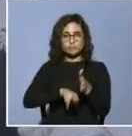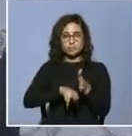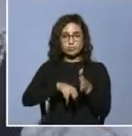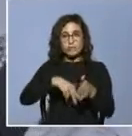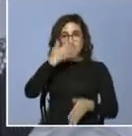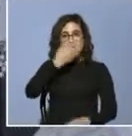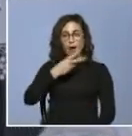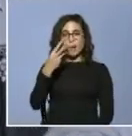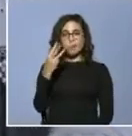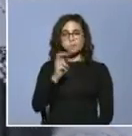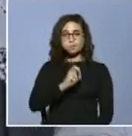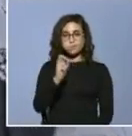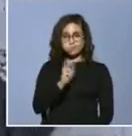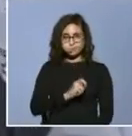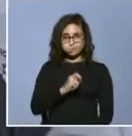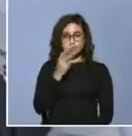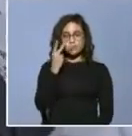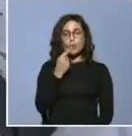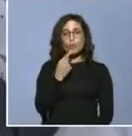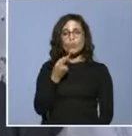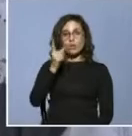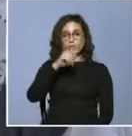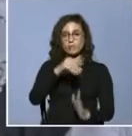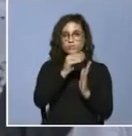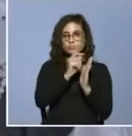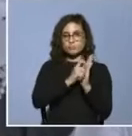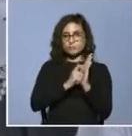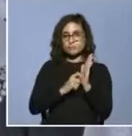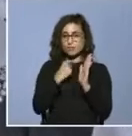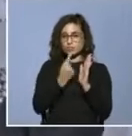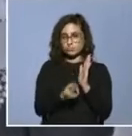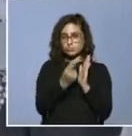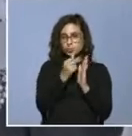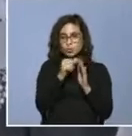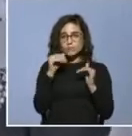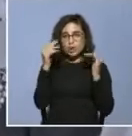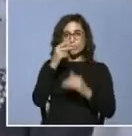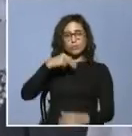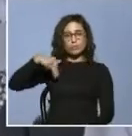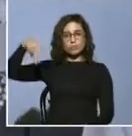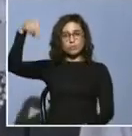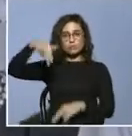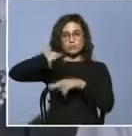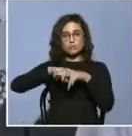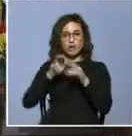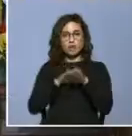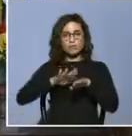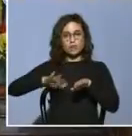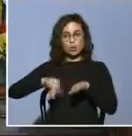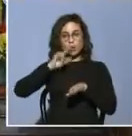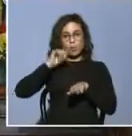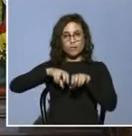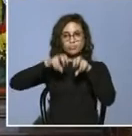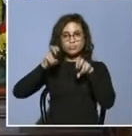terceiro dia, conforme as Escrituras, e subiu aos céus, onde está sentado à direita do Pai. De novo